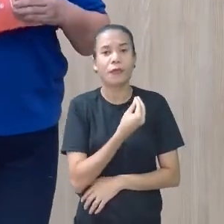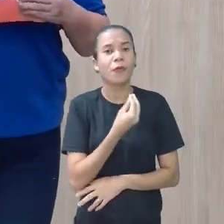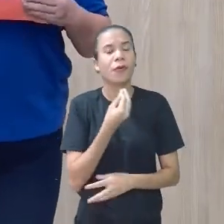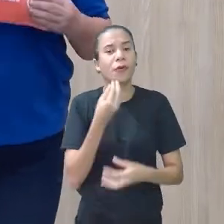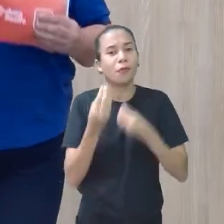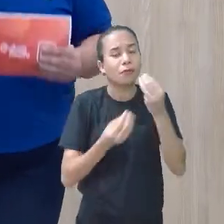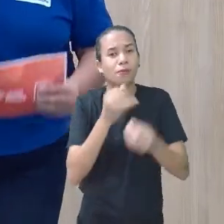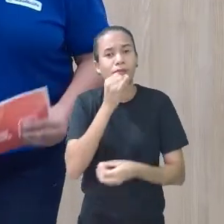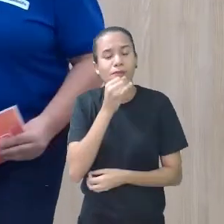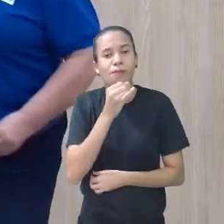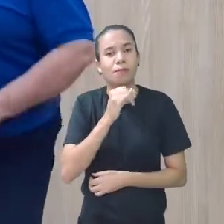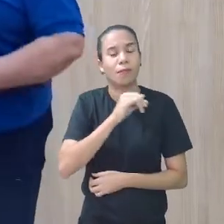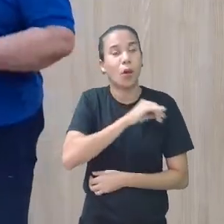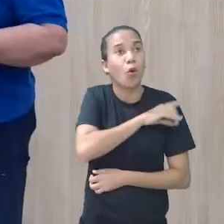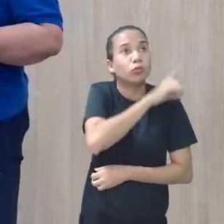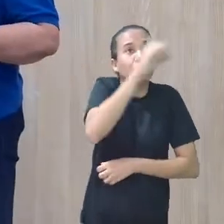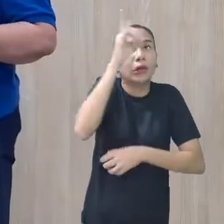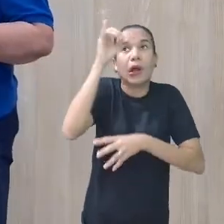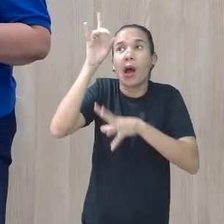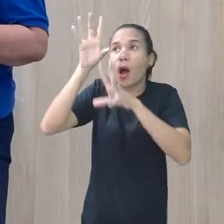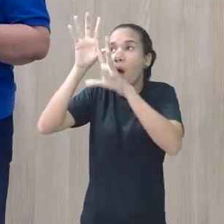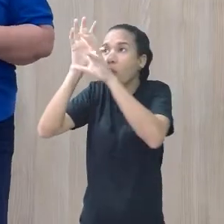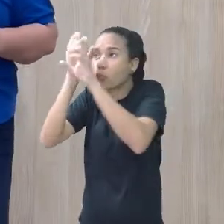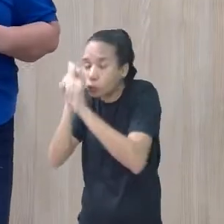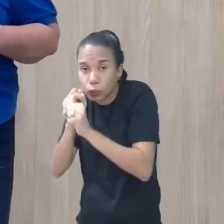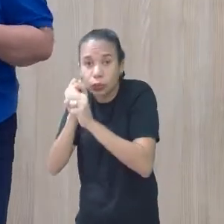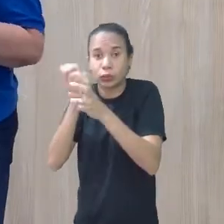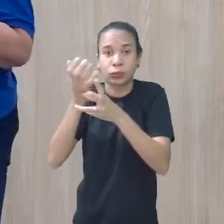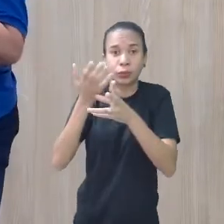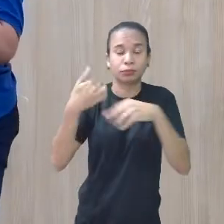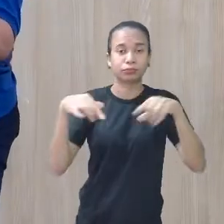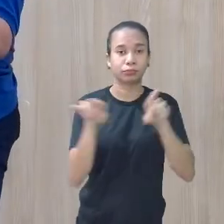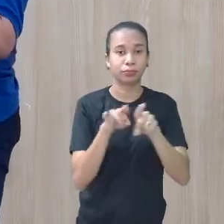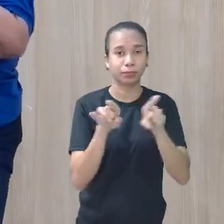como a questão dos dias e as noites, como a questão também